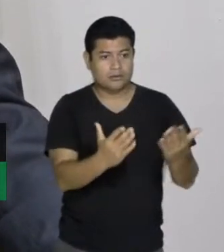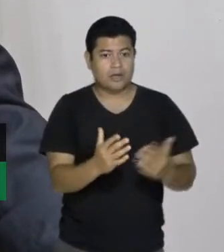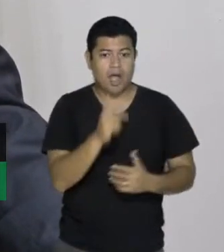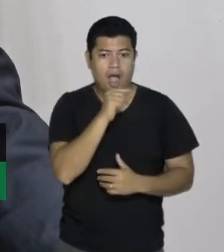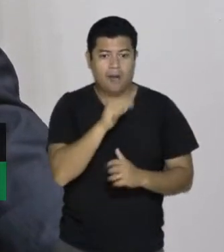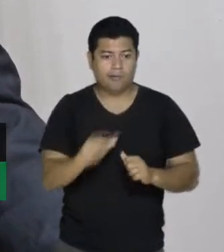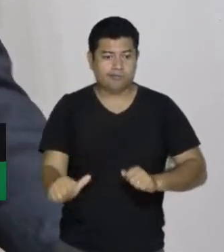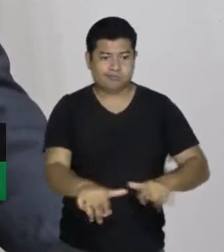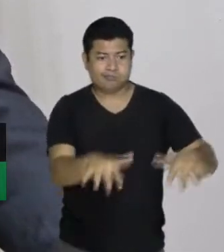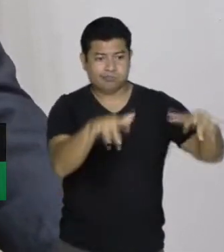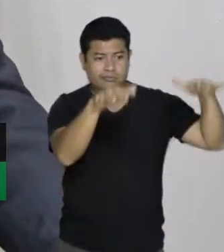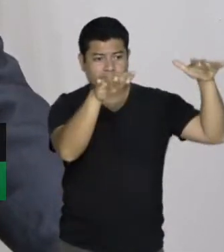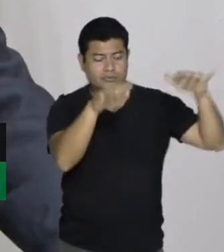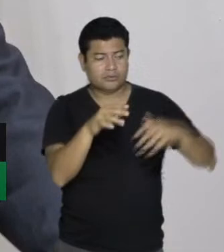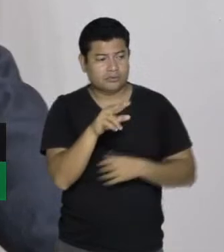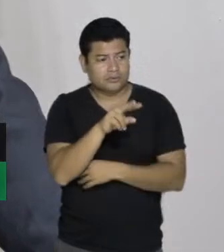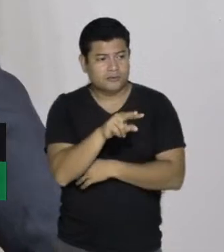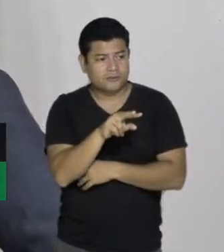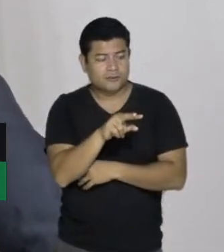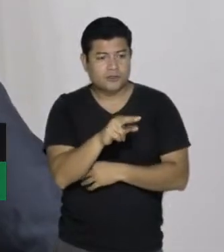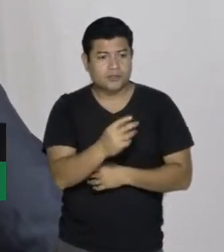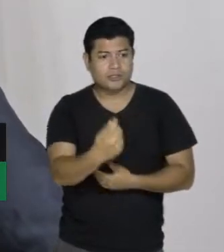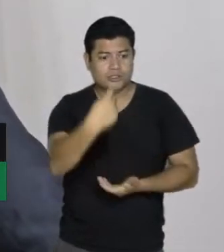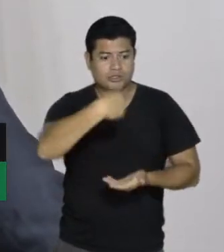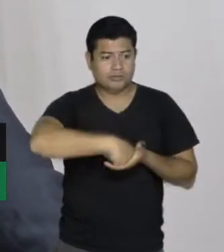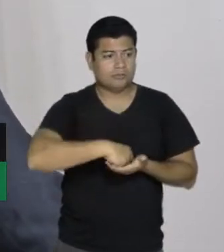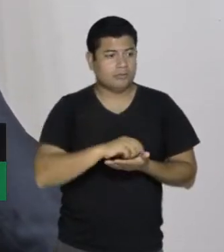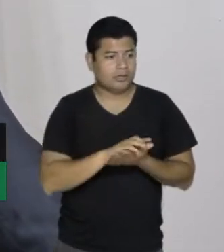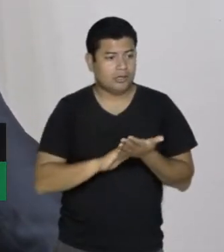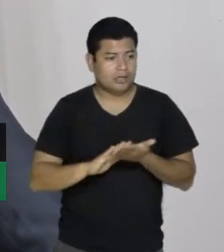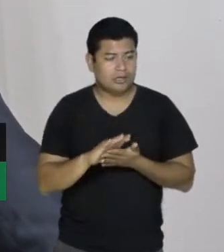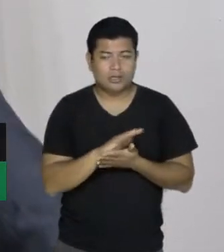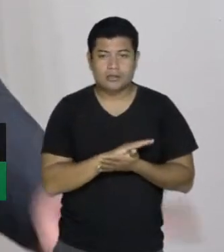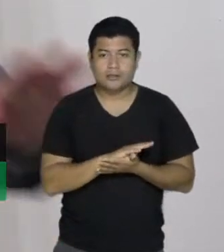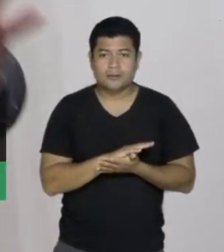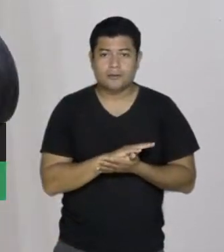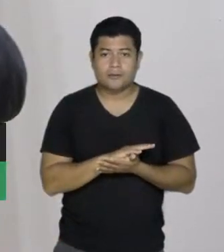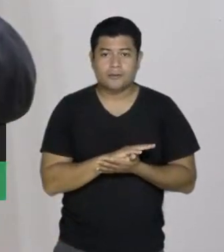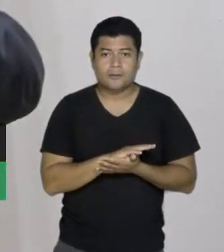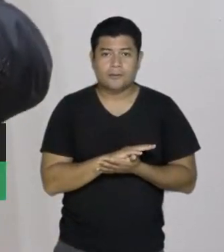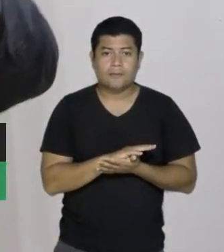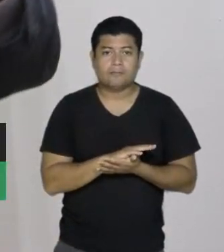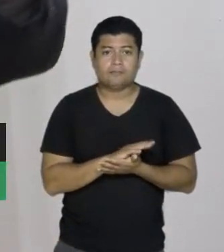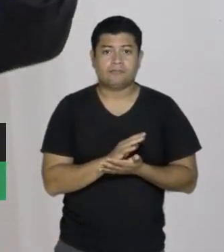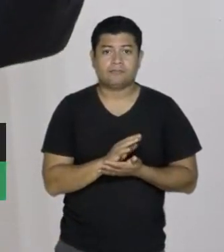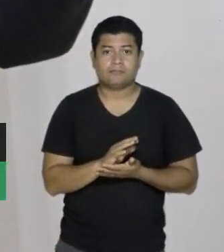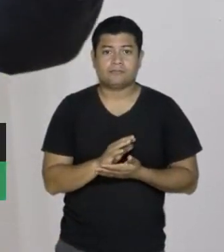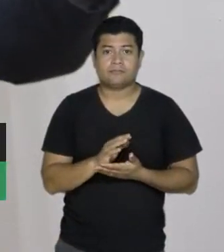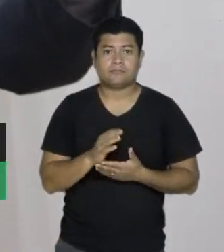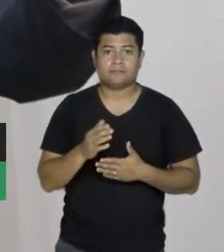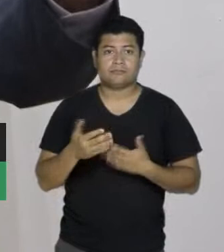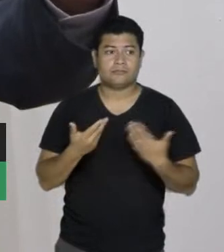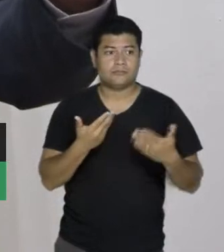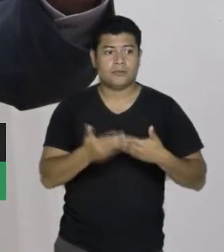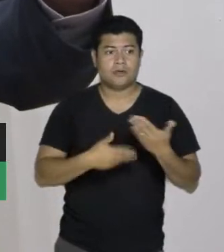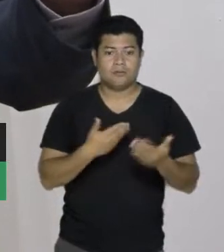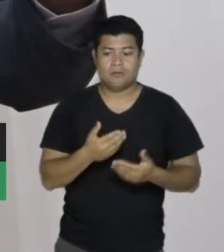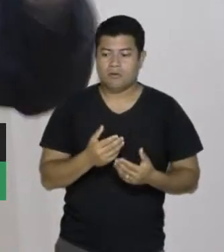sem ser indemnizadas e se lavam as mãos